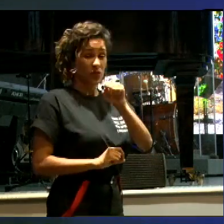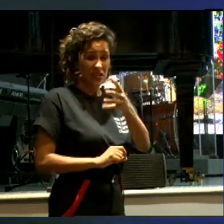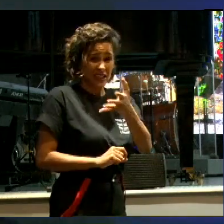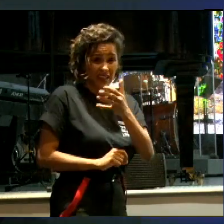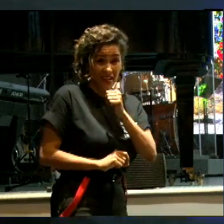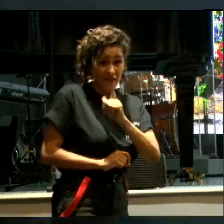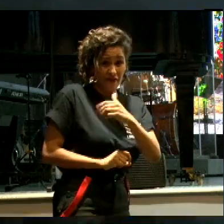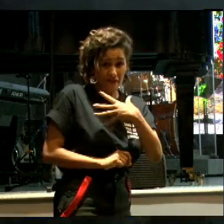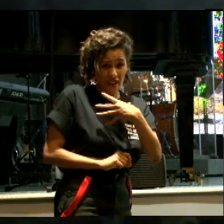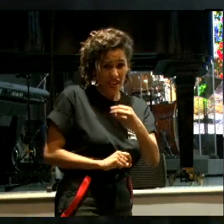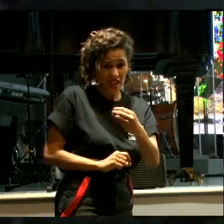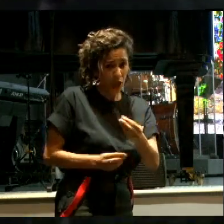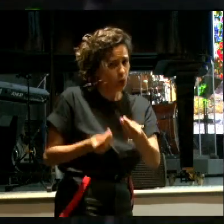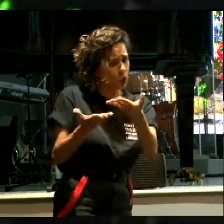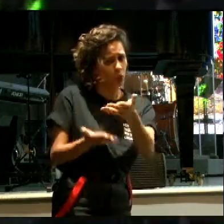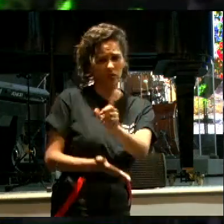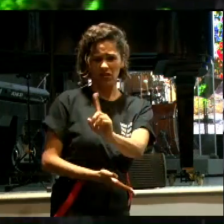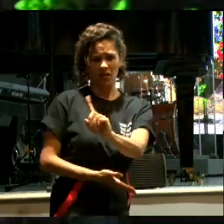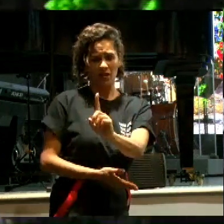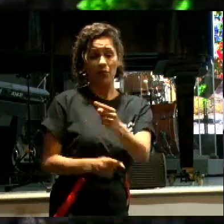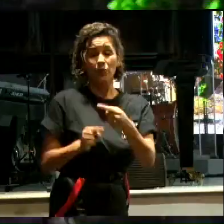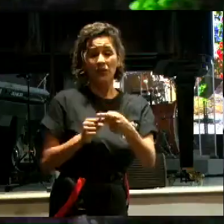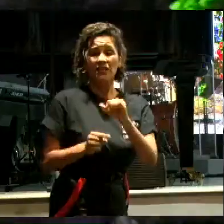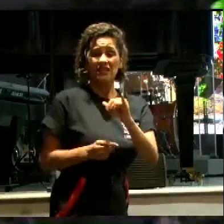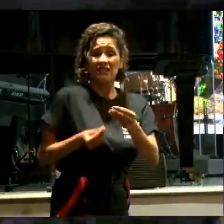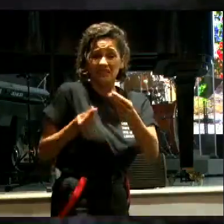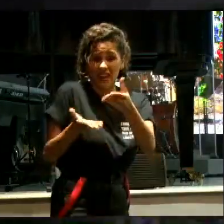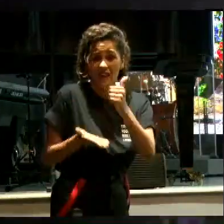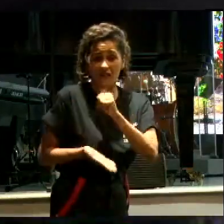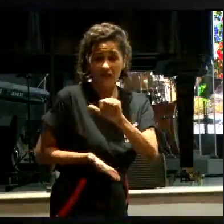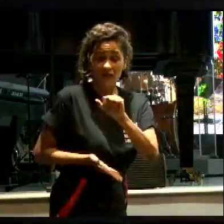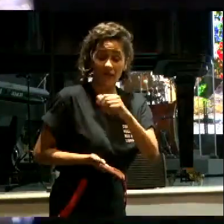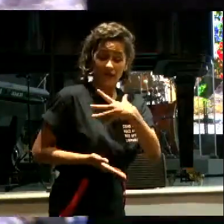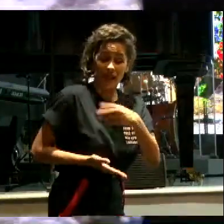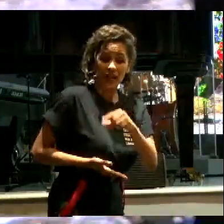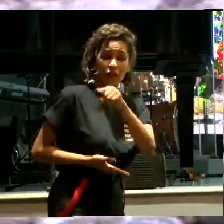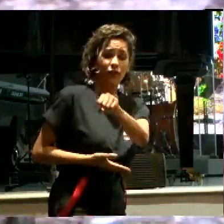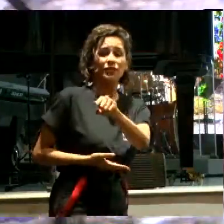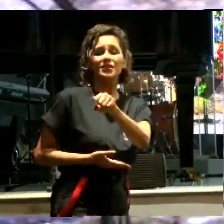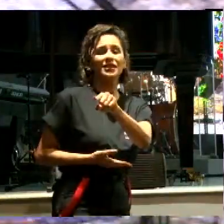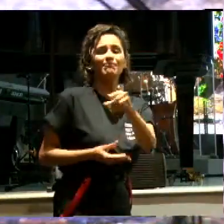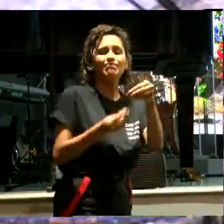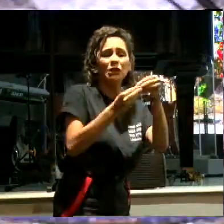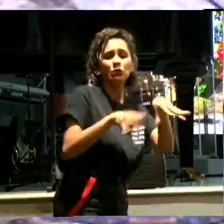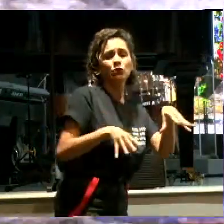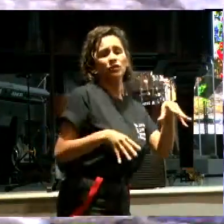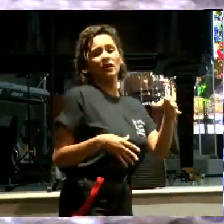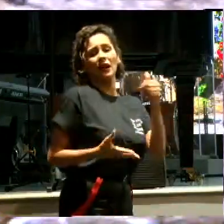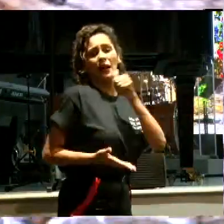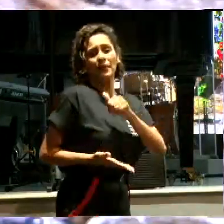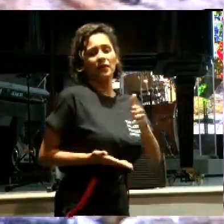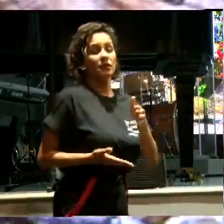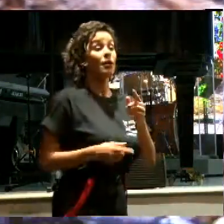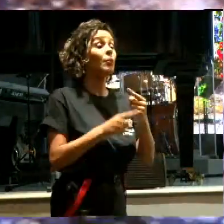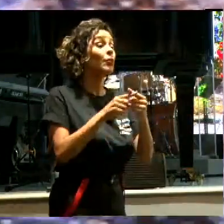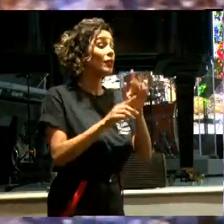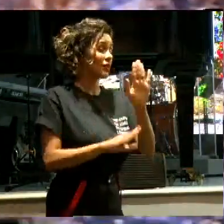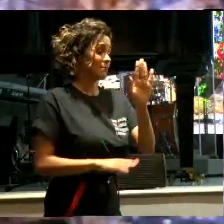Sabe por quê, queridos? Meu irmão, ele apanhava todos os dias.